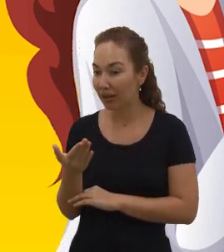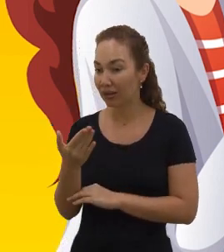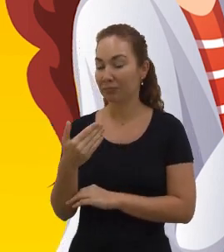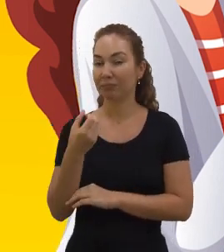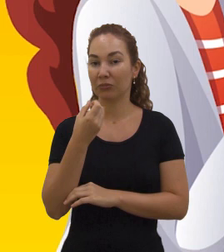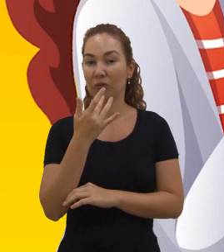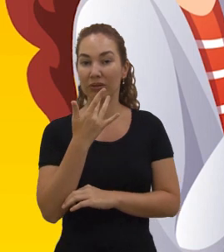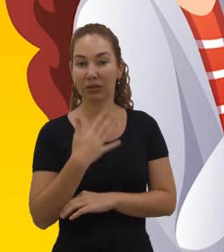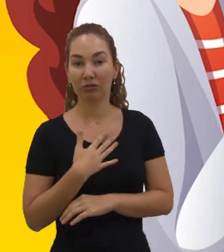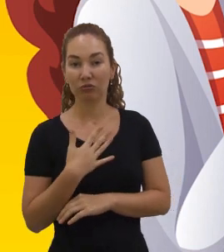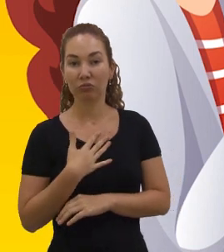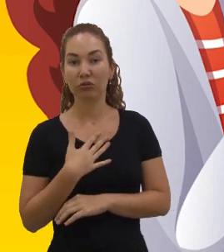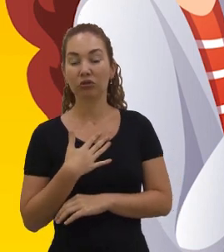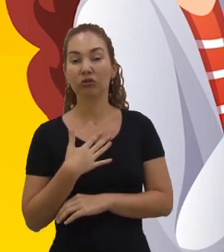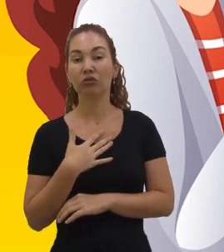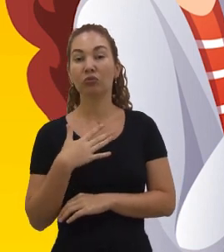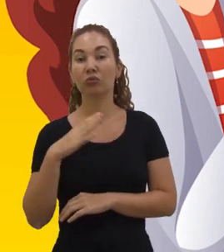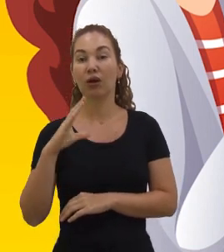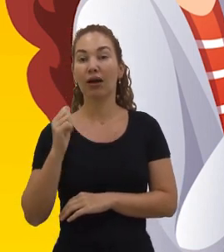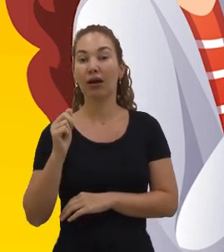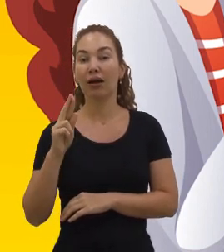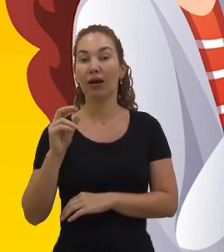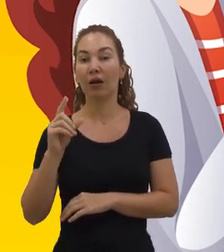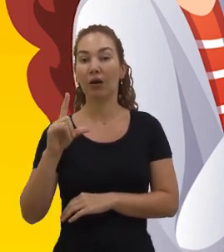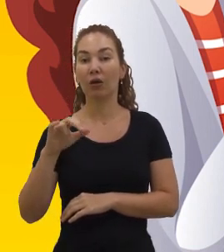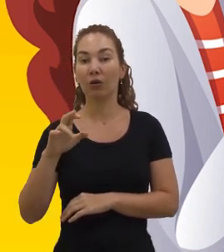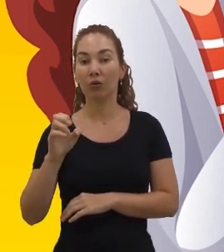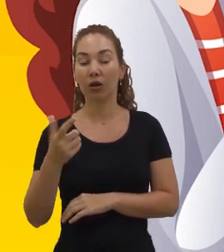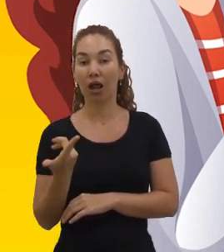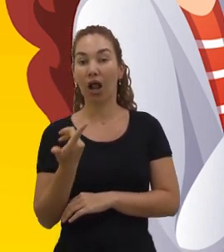Júlia. Eu sou a Caroline.